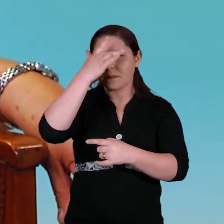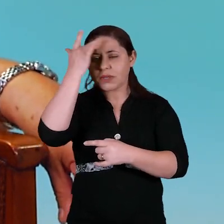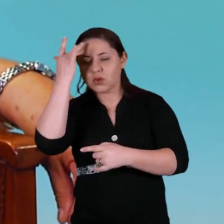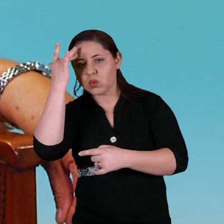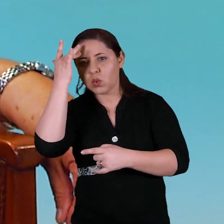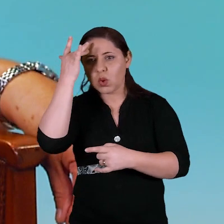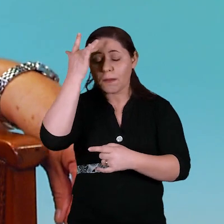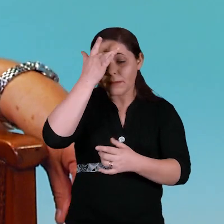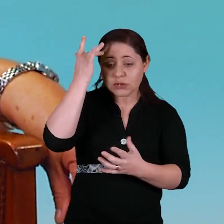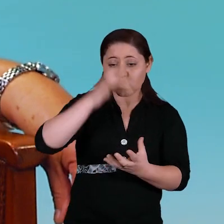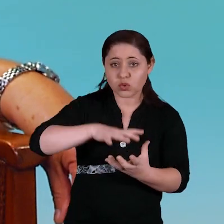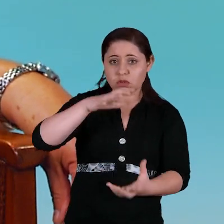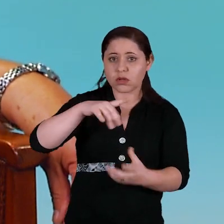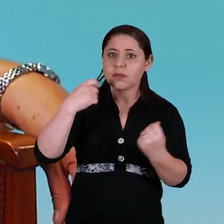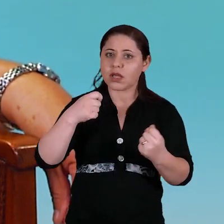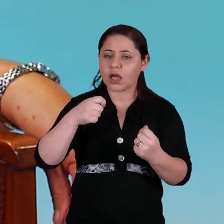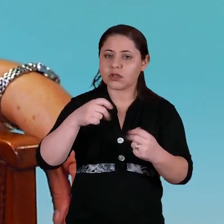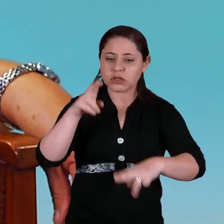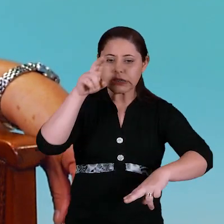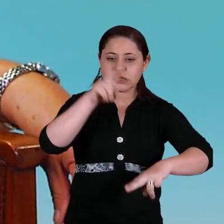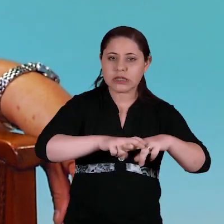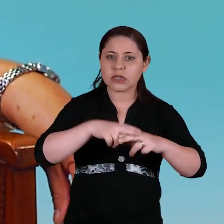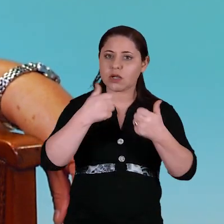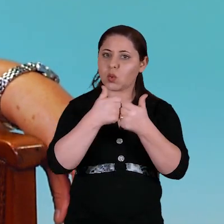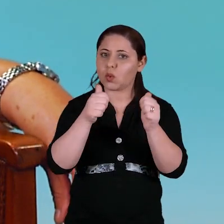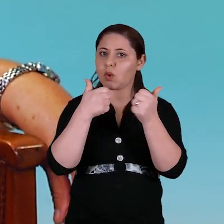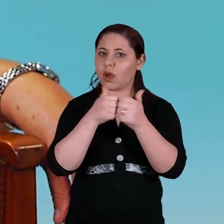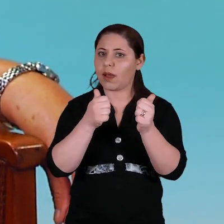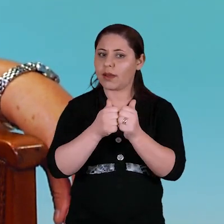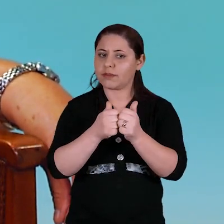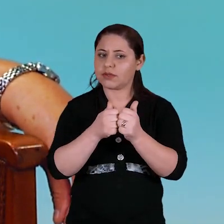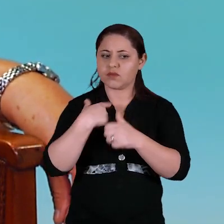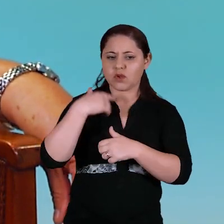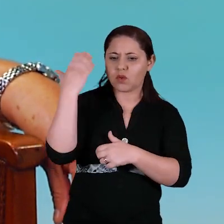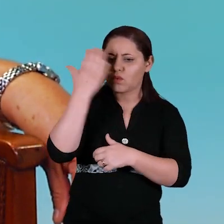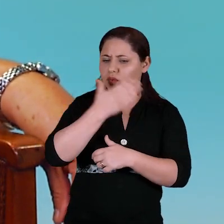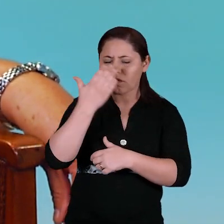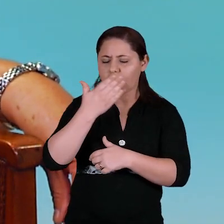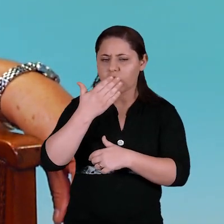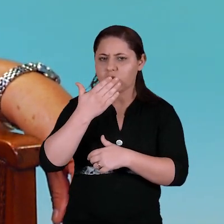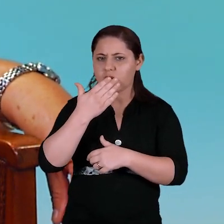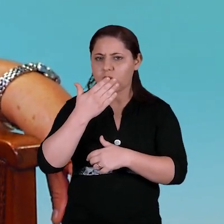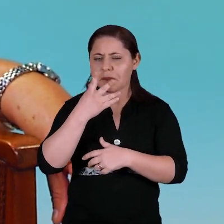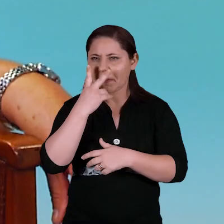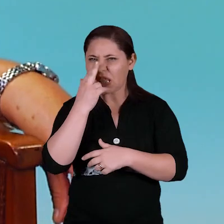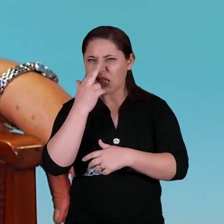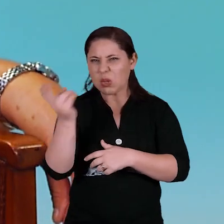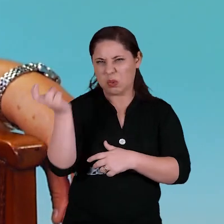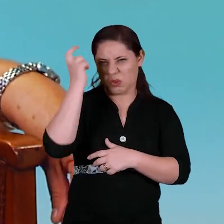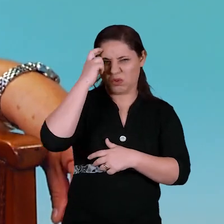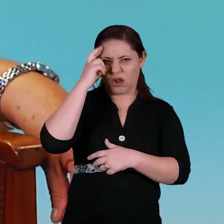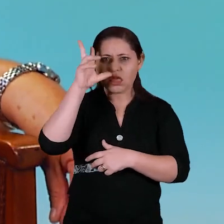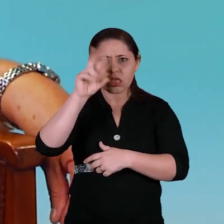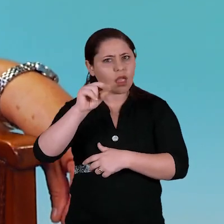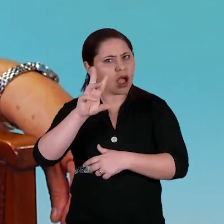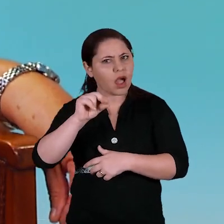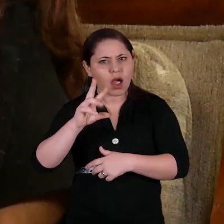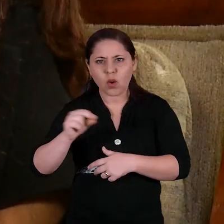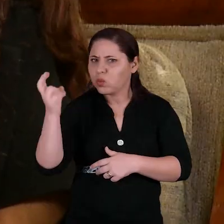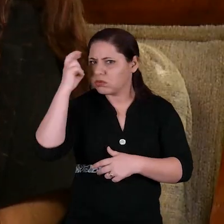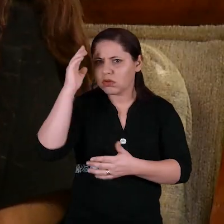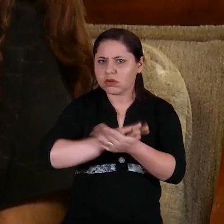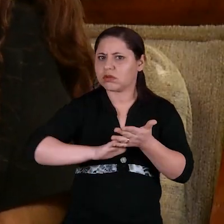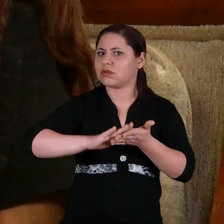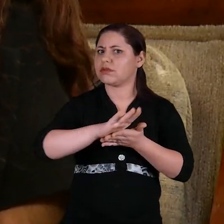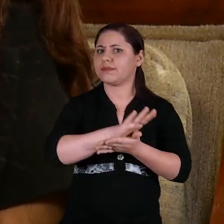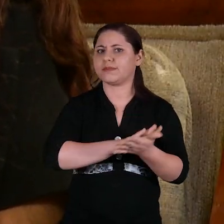assento. Você não vê, sabe? As pessoas não... a gente costuma dizer que é cultural. Sabe, gente, mas que cultura é